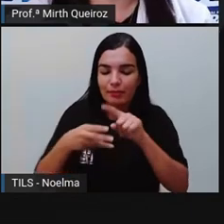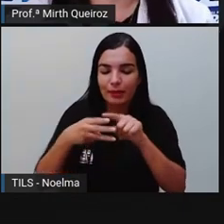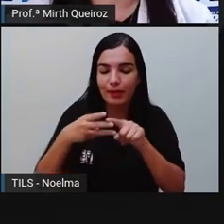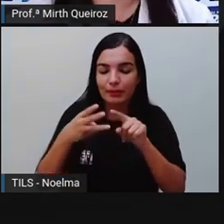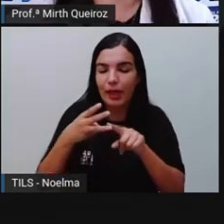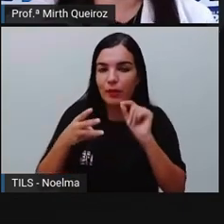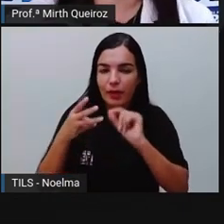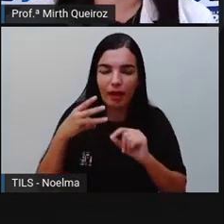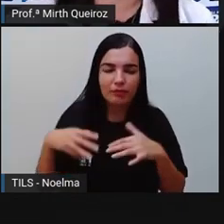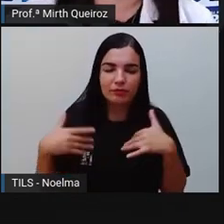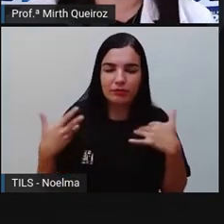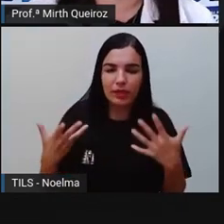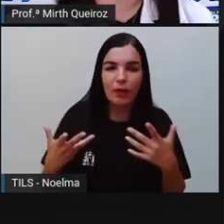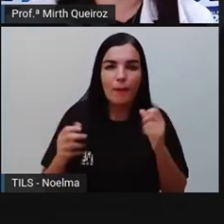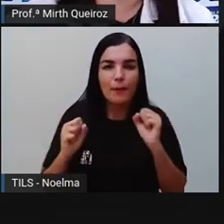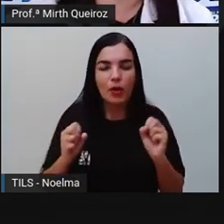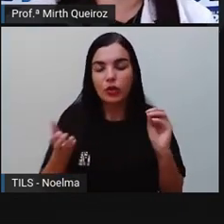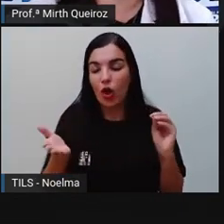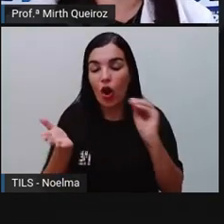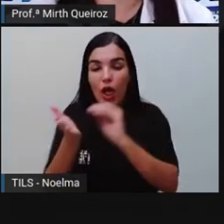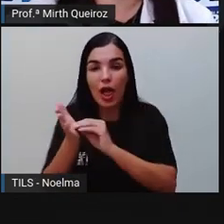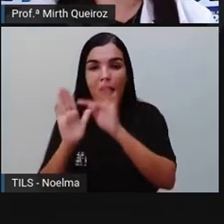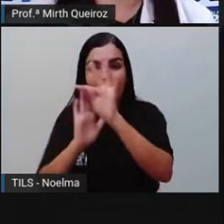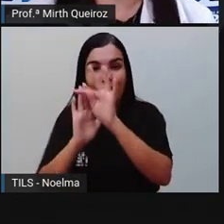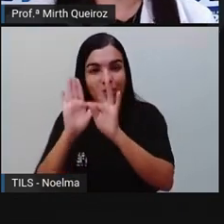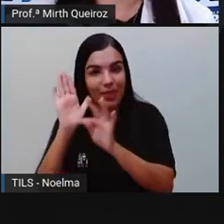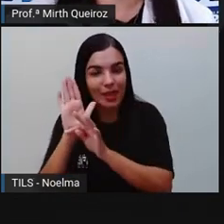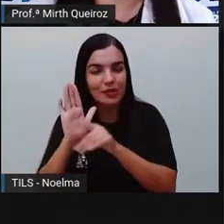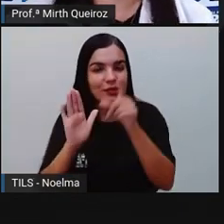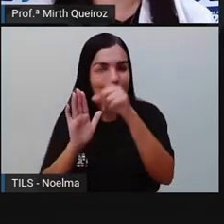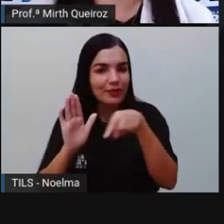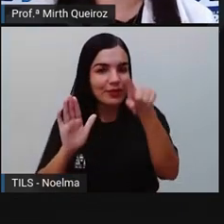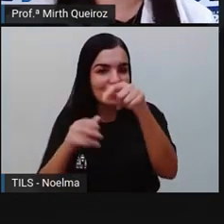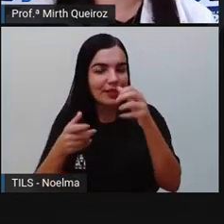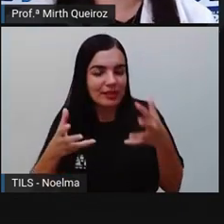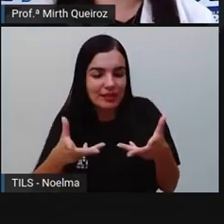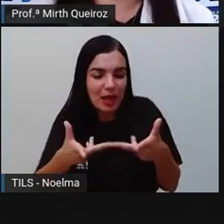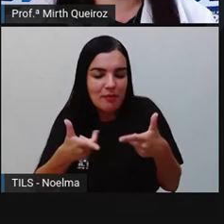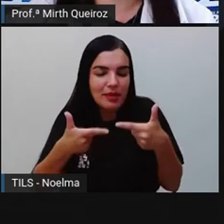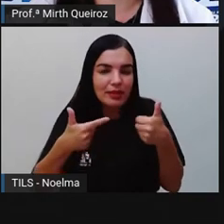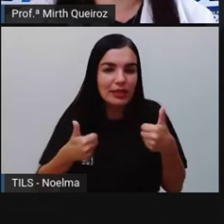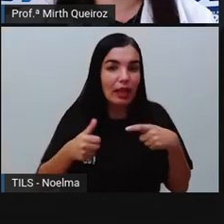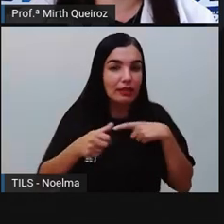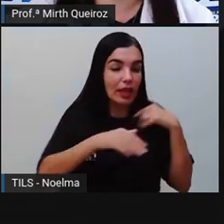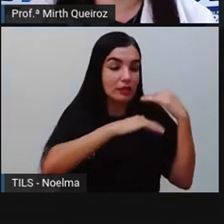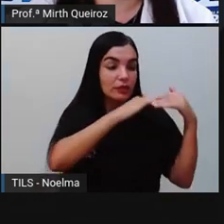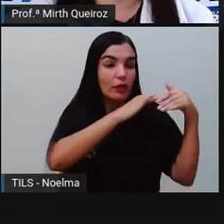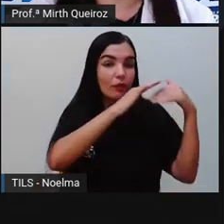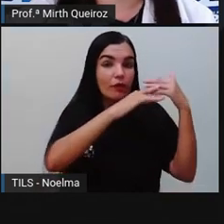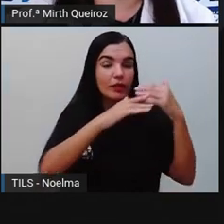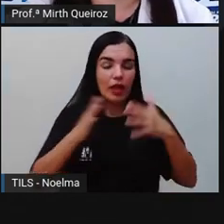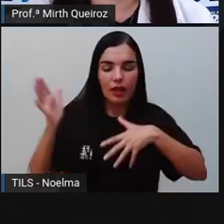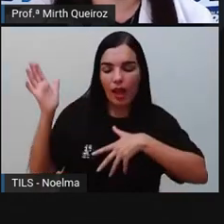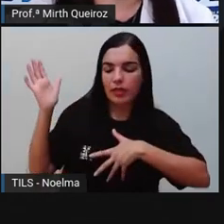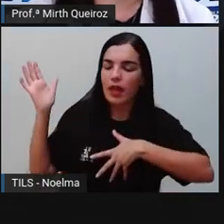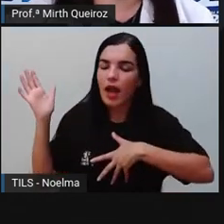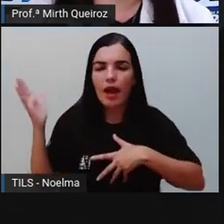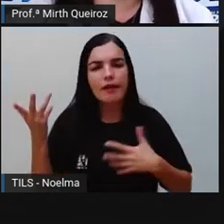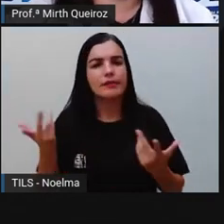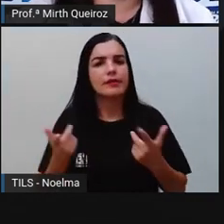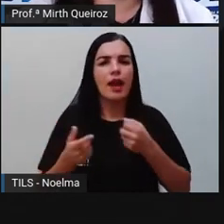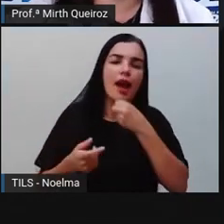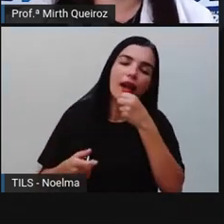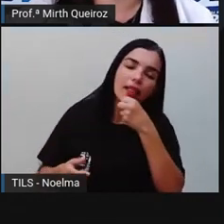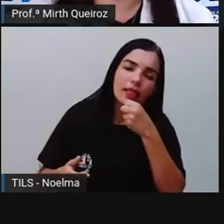habilidades. Vocês podem colocar aí no texto de vocês essas habilidades que estão sendo desenvolvidas aí a partir